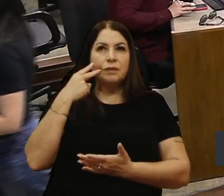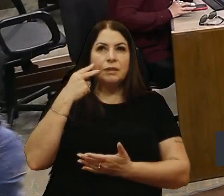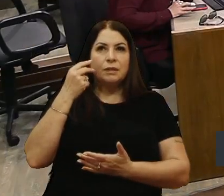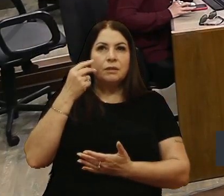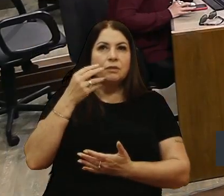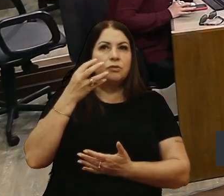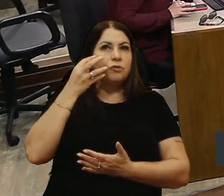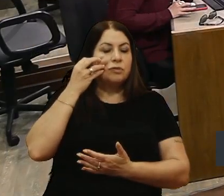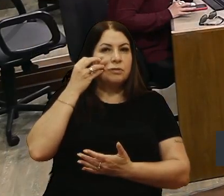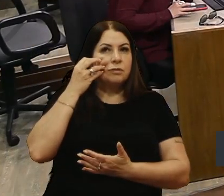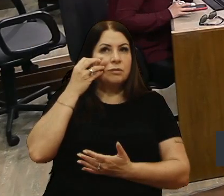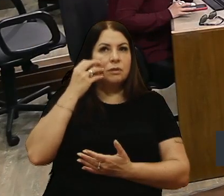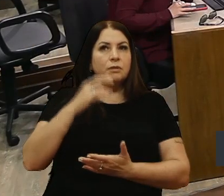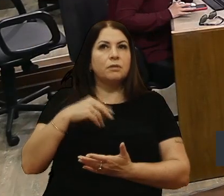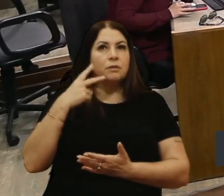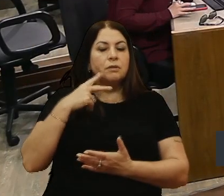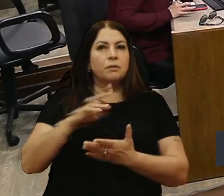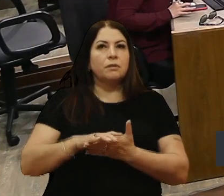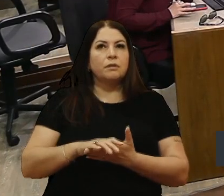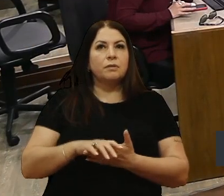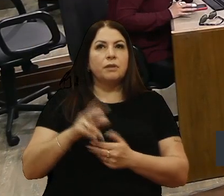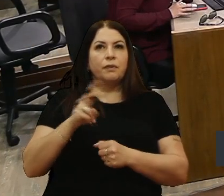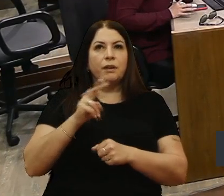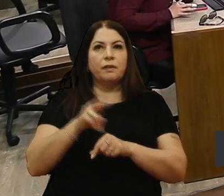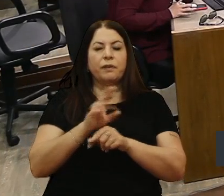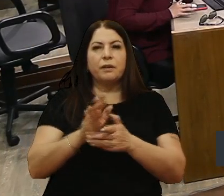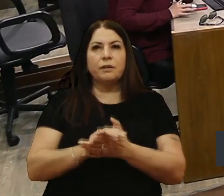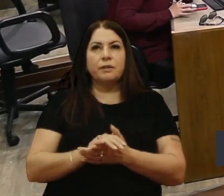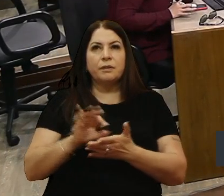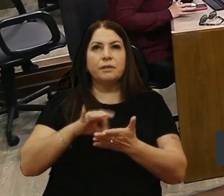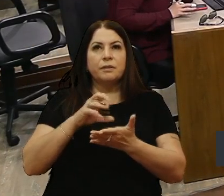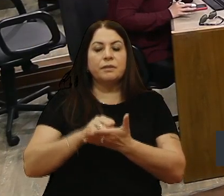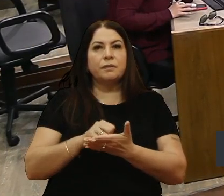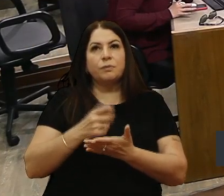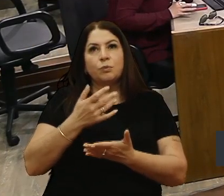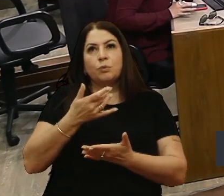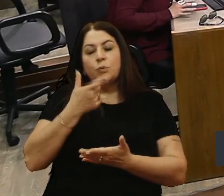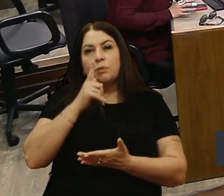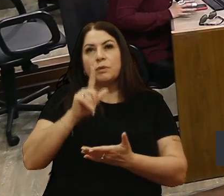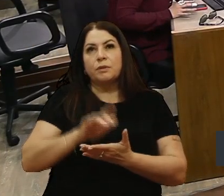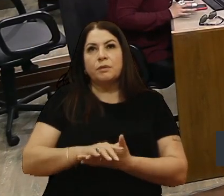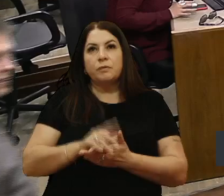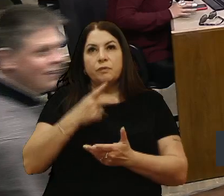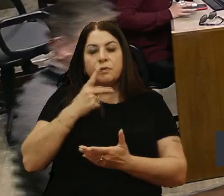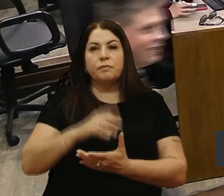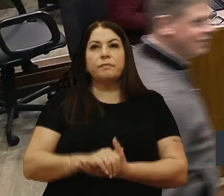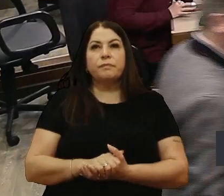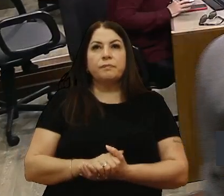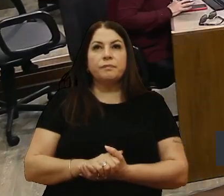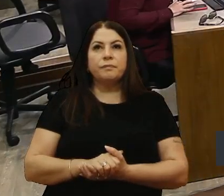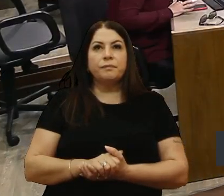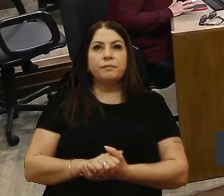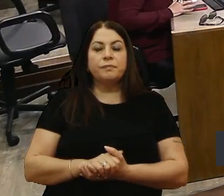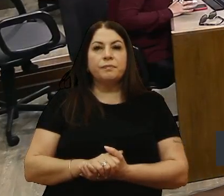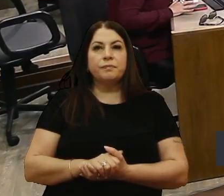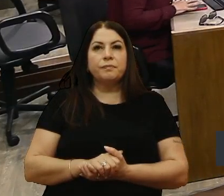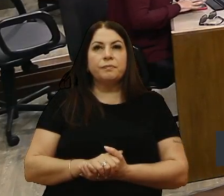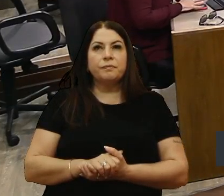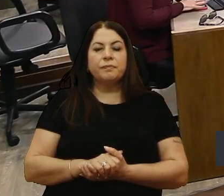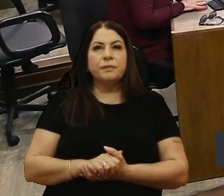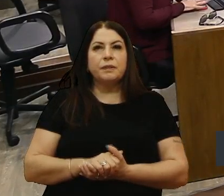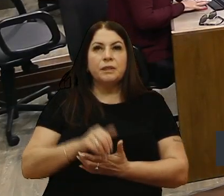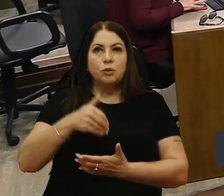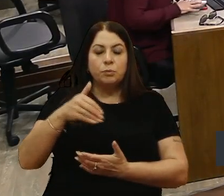Abreu. Obrigado, vereador. Eu vou procurar ser bem rápido aqui. Eu estava inscrito, mas infelizmente não vou poder falar. Então, eu